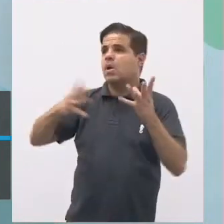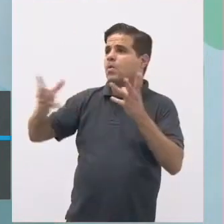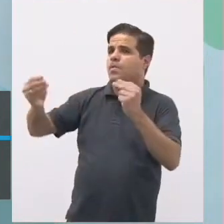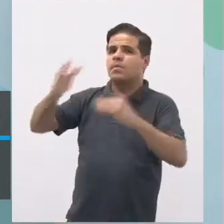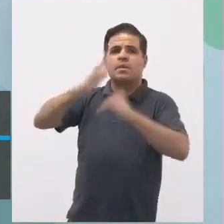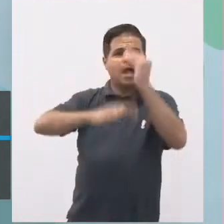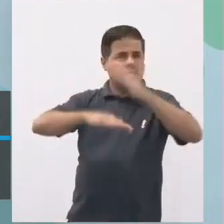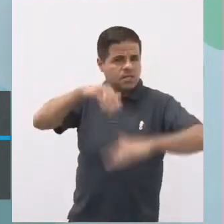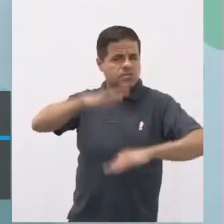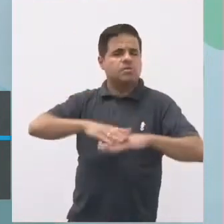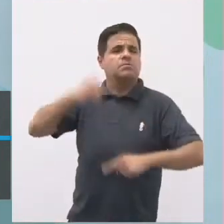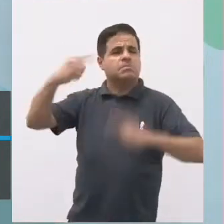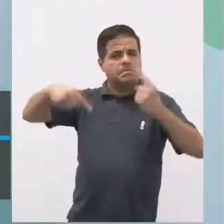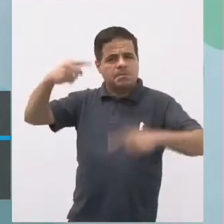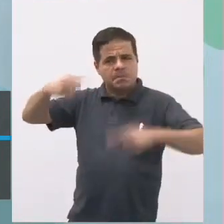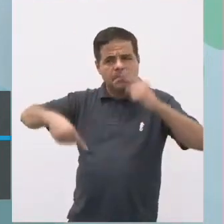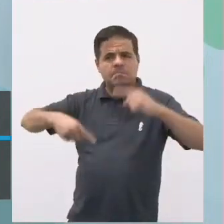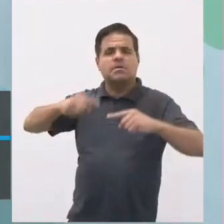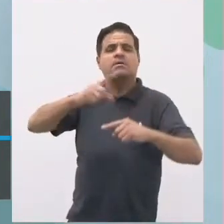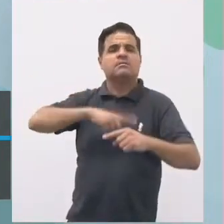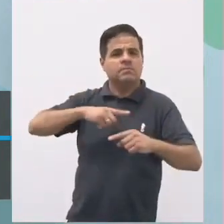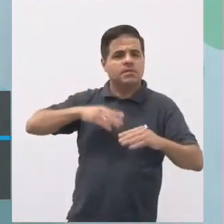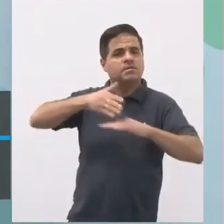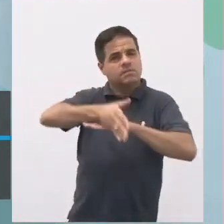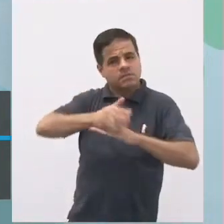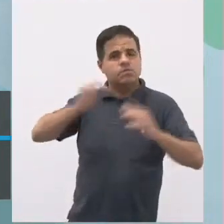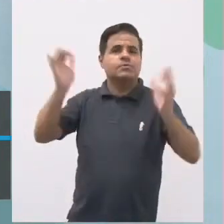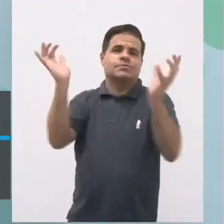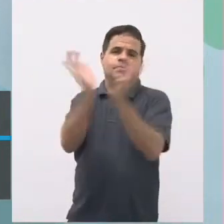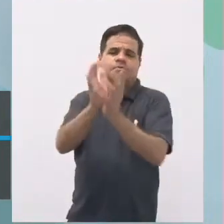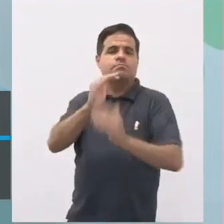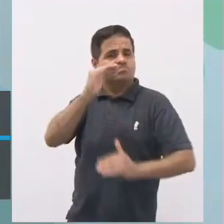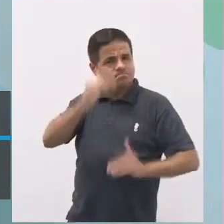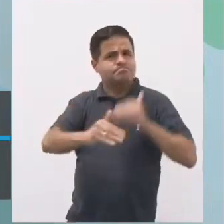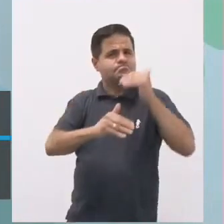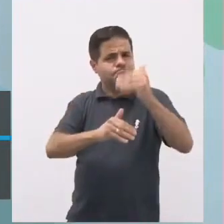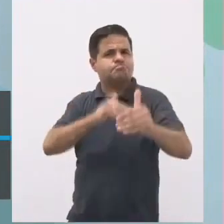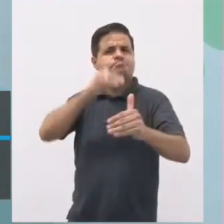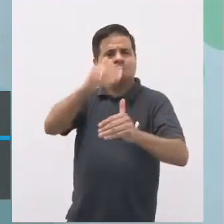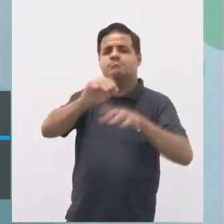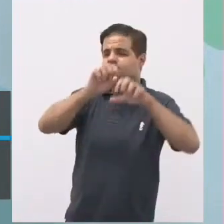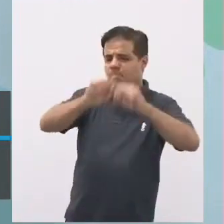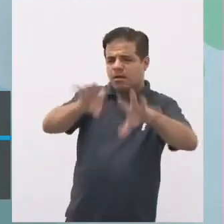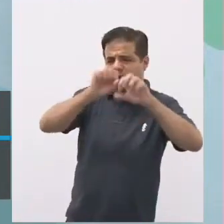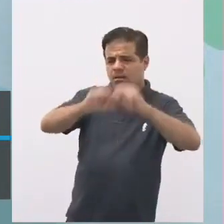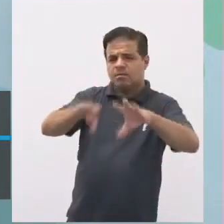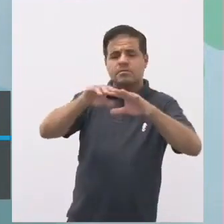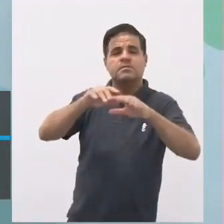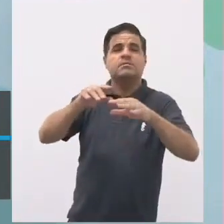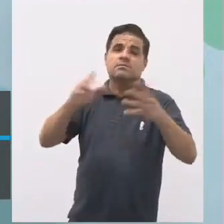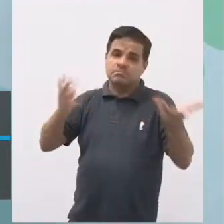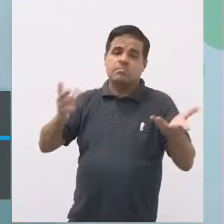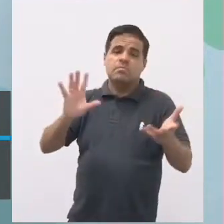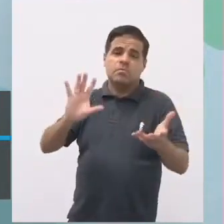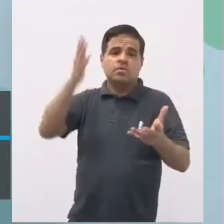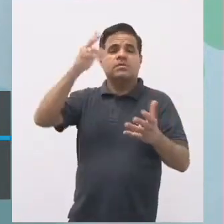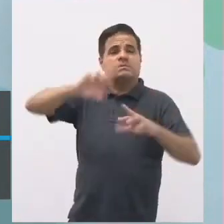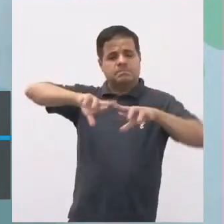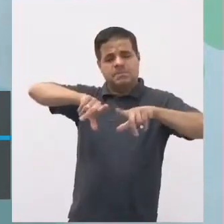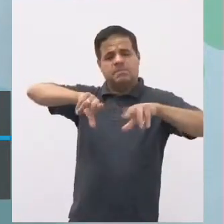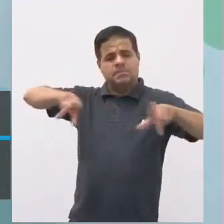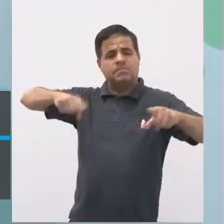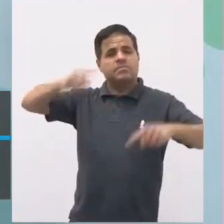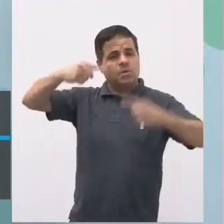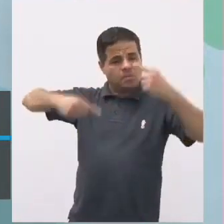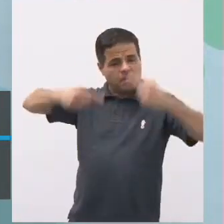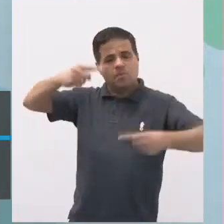muitas ações, discussões, isso envolve esses grupos. Tá? É uma tendência educacional, que isso diverge de